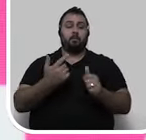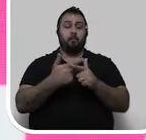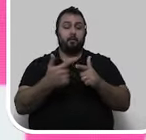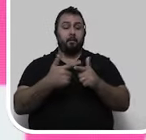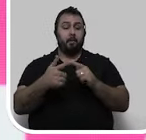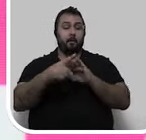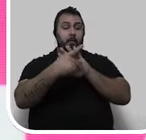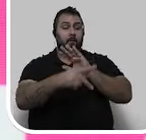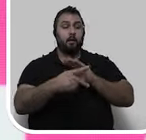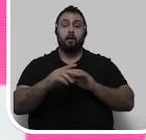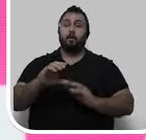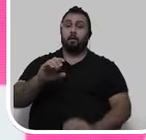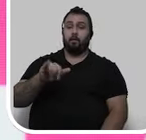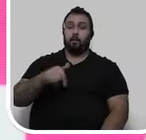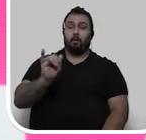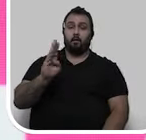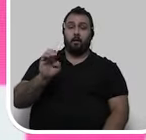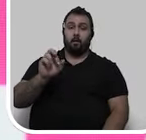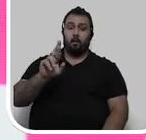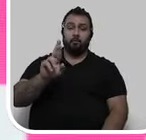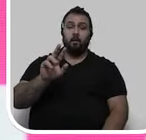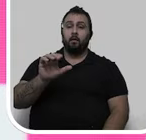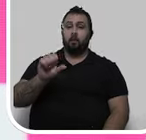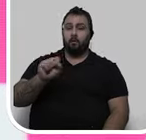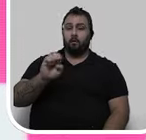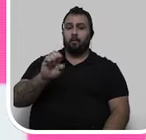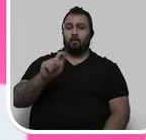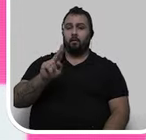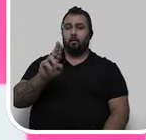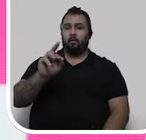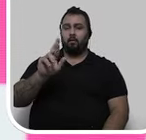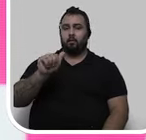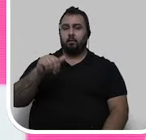coisas básicas como higiene, como atualizar a versão